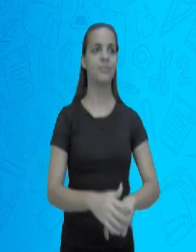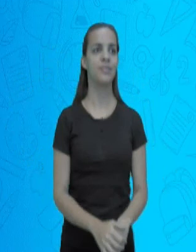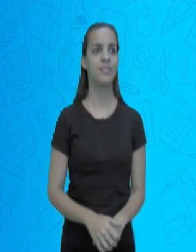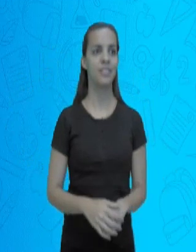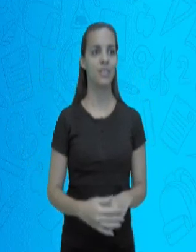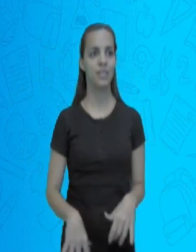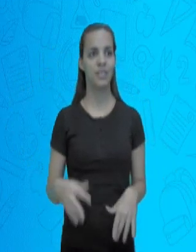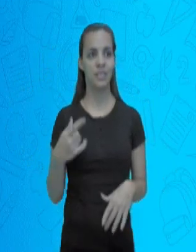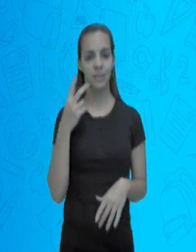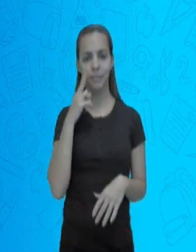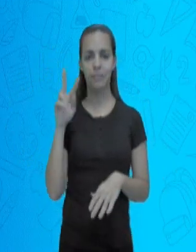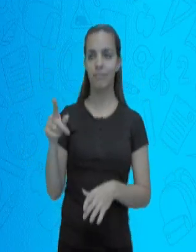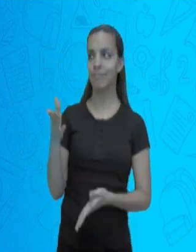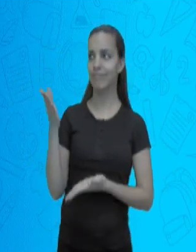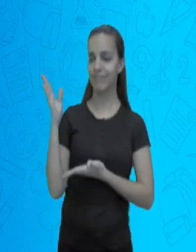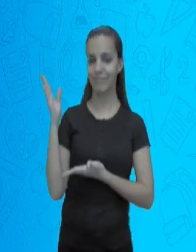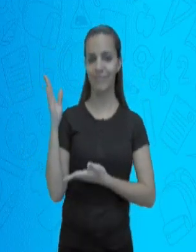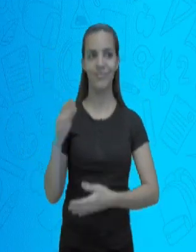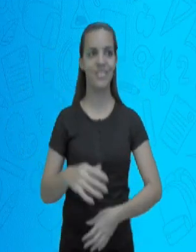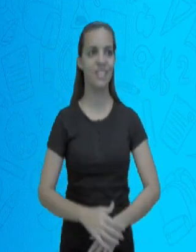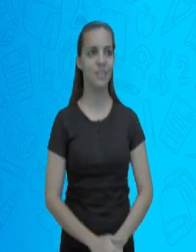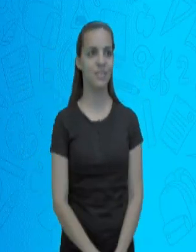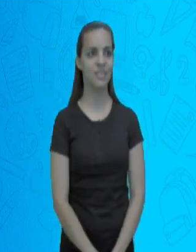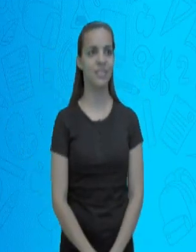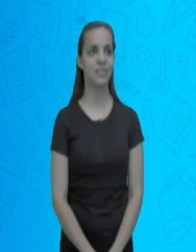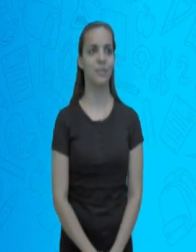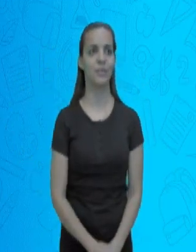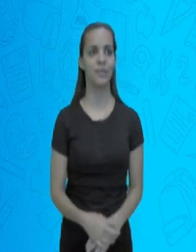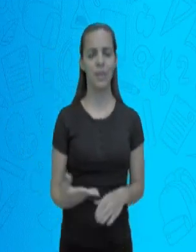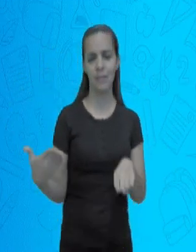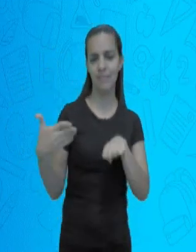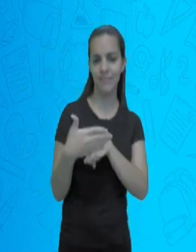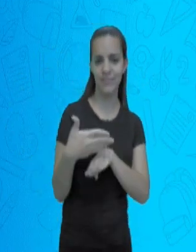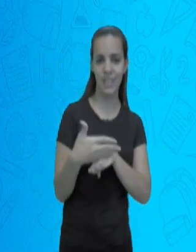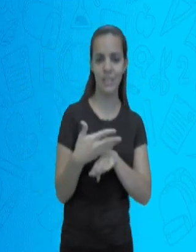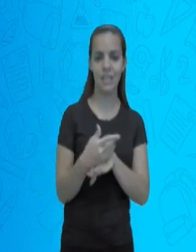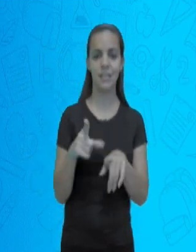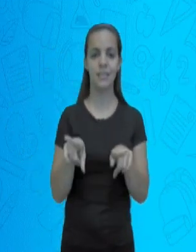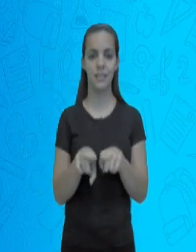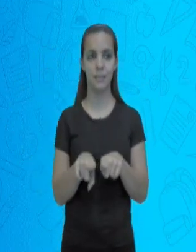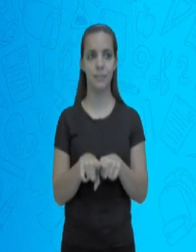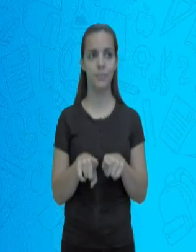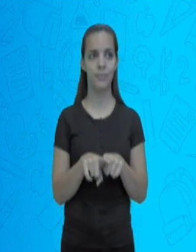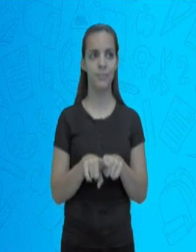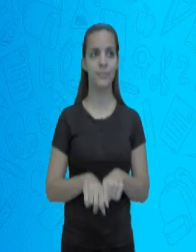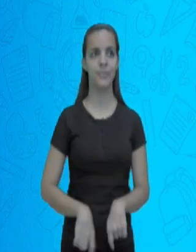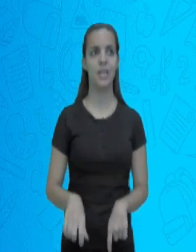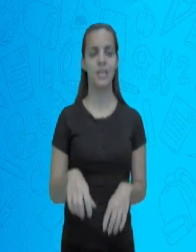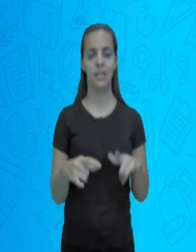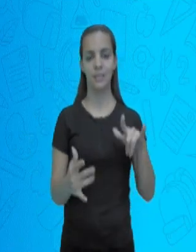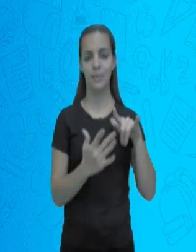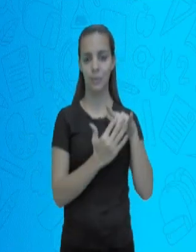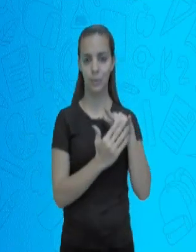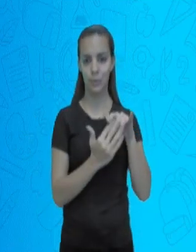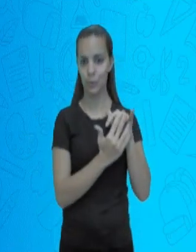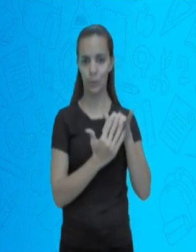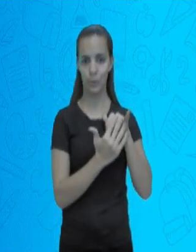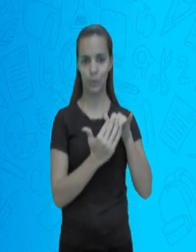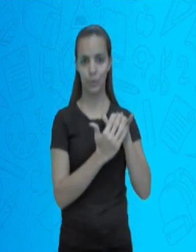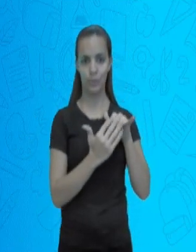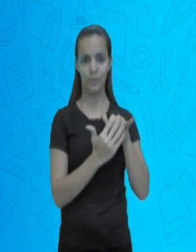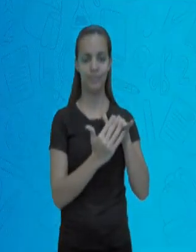a imagem que aparece na tela. Acesse também o nosso canal SMED-GV no YouTube. Até a próxima!